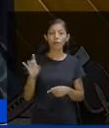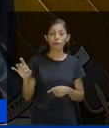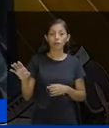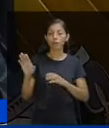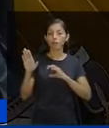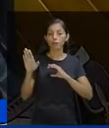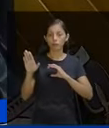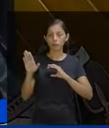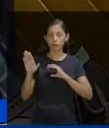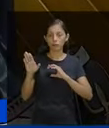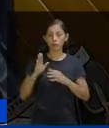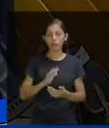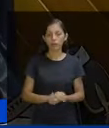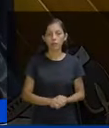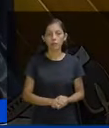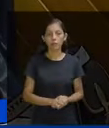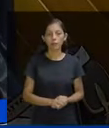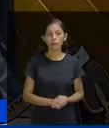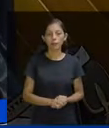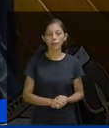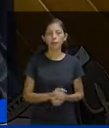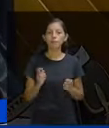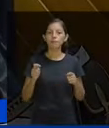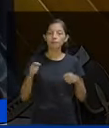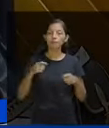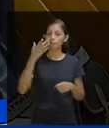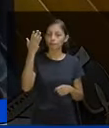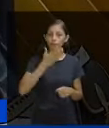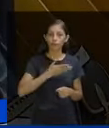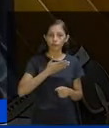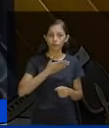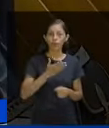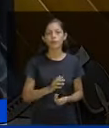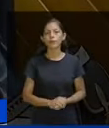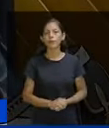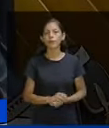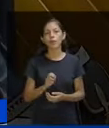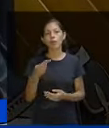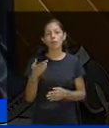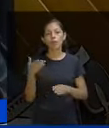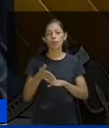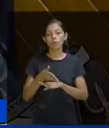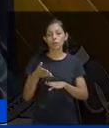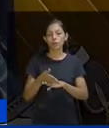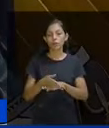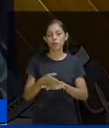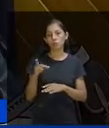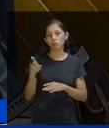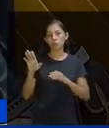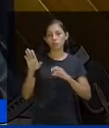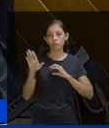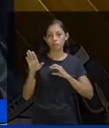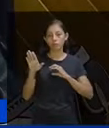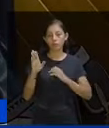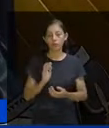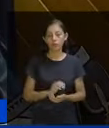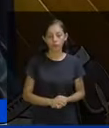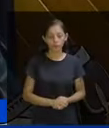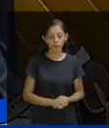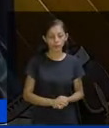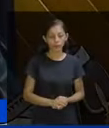da prova de participação, ciência ou anuência dele. Linha B,